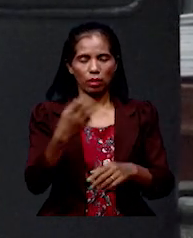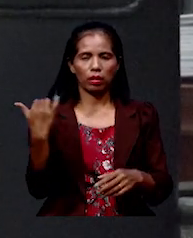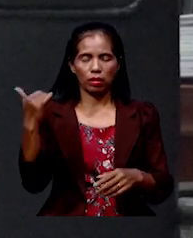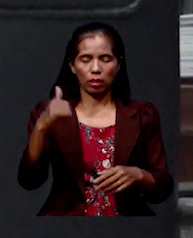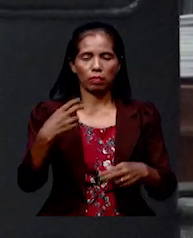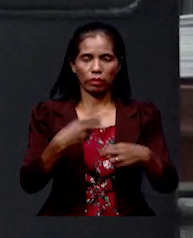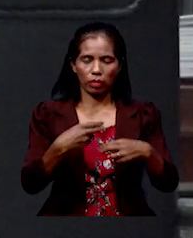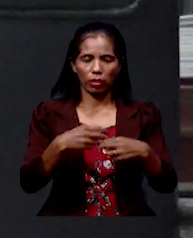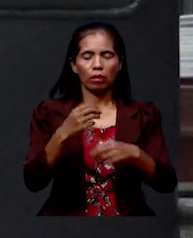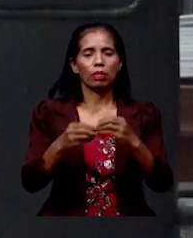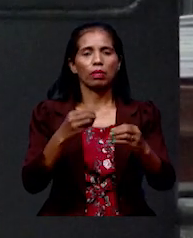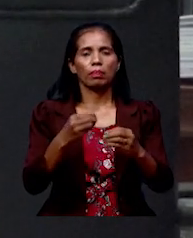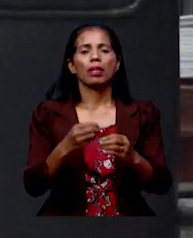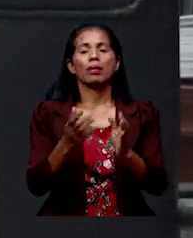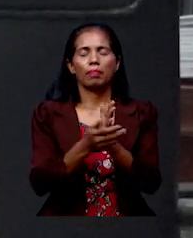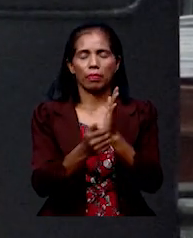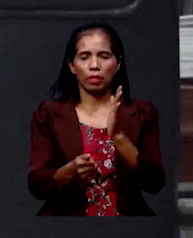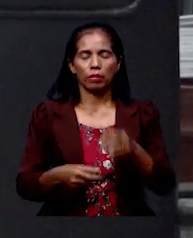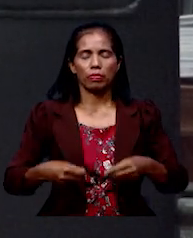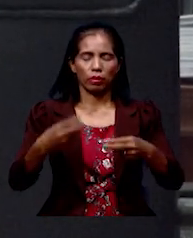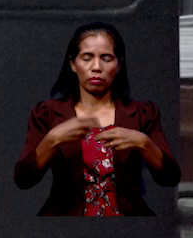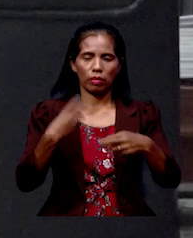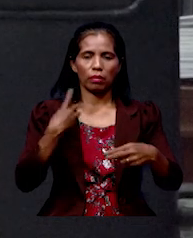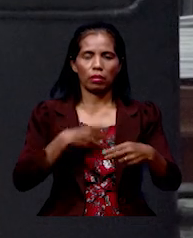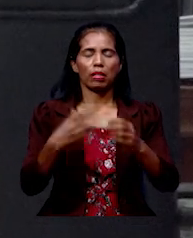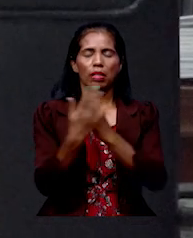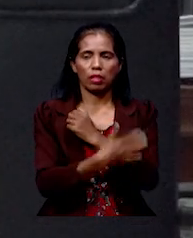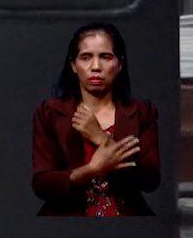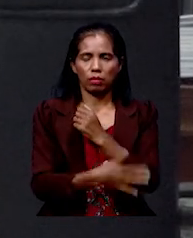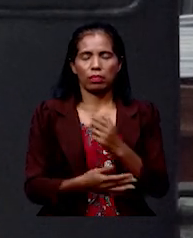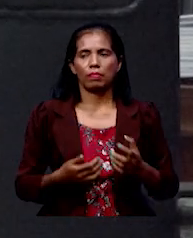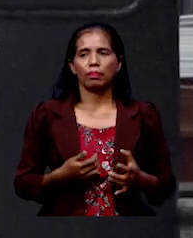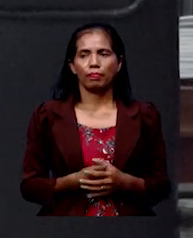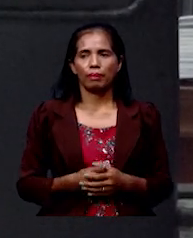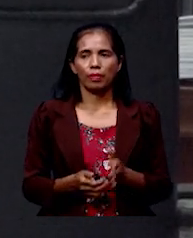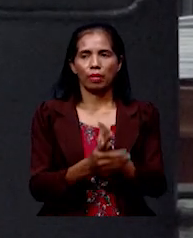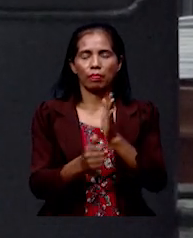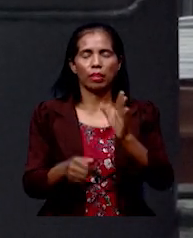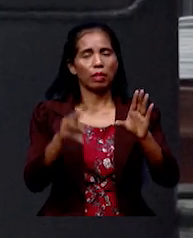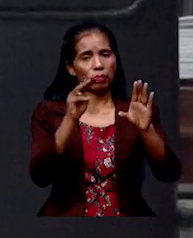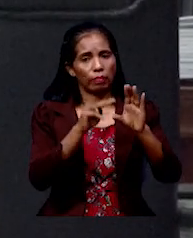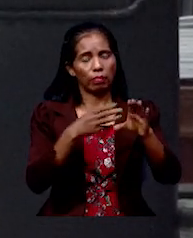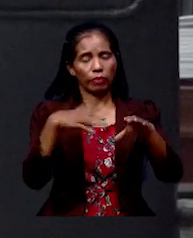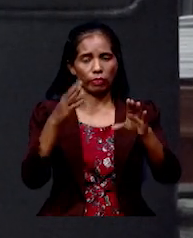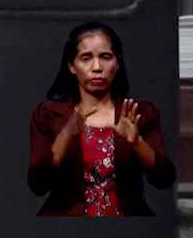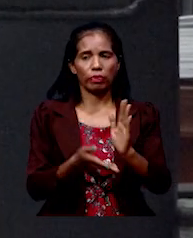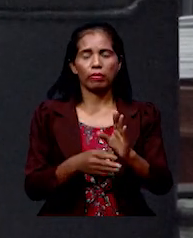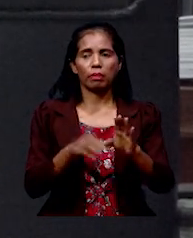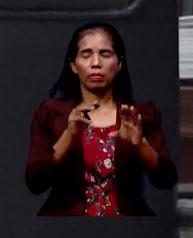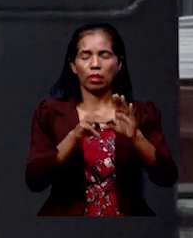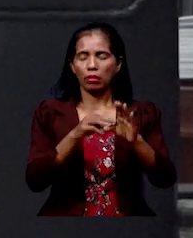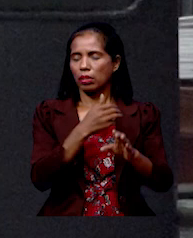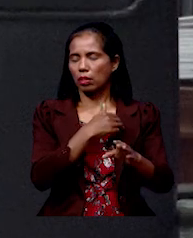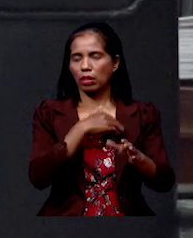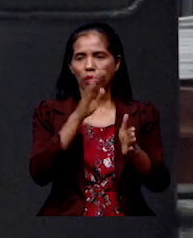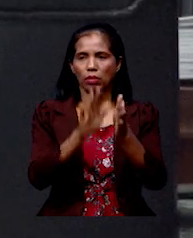mina. Então, ini afeta kita sudah baik tadi rain dan tambah mina ya mercado ni tu agora ni sidap tu